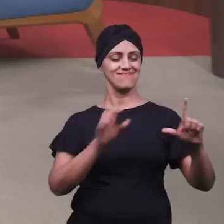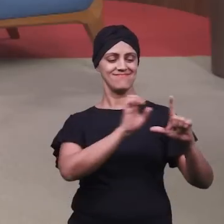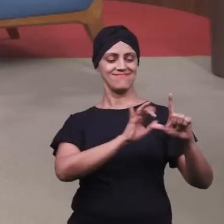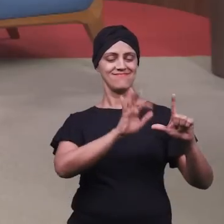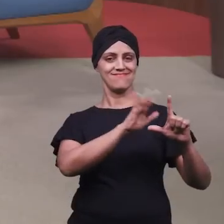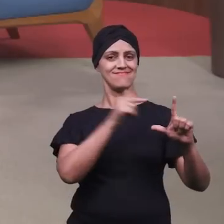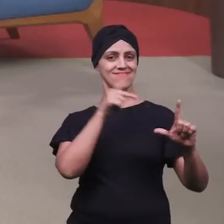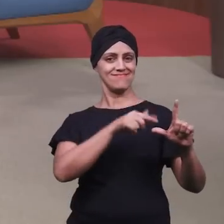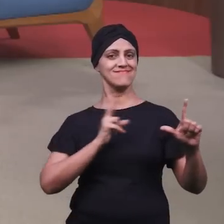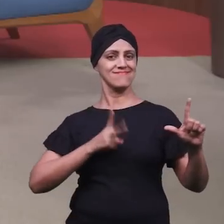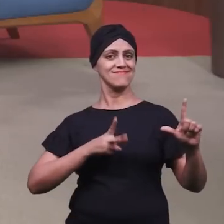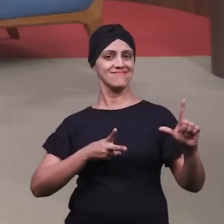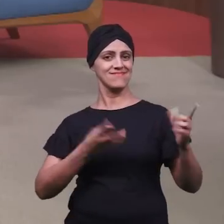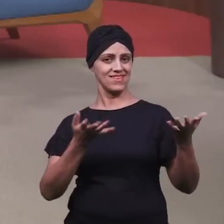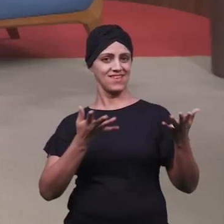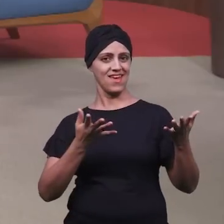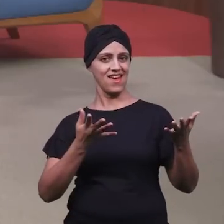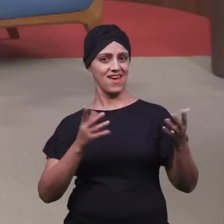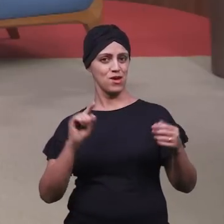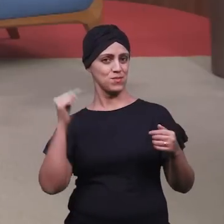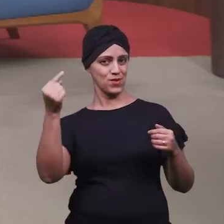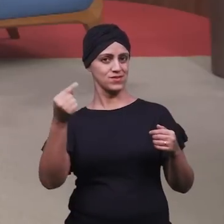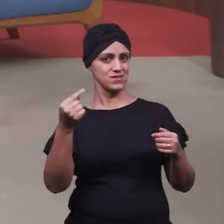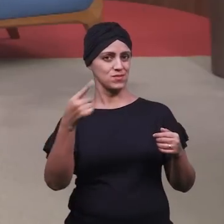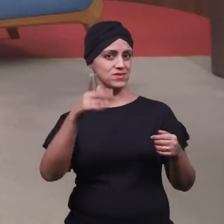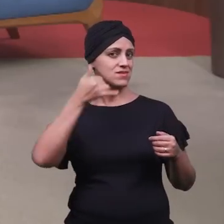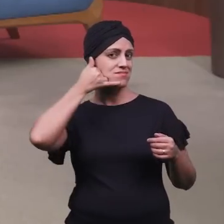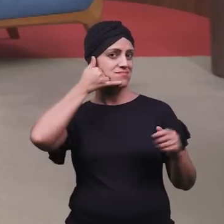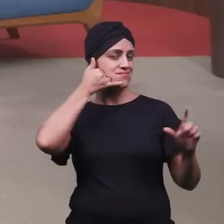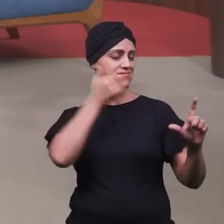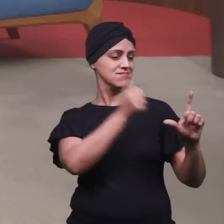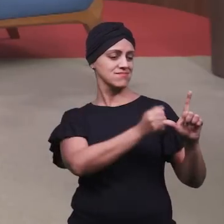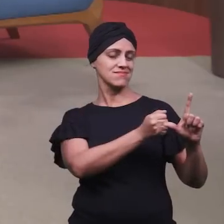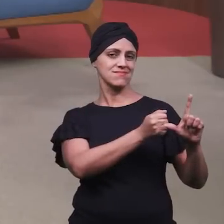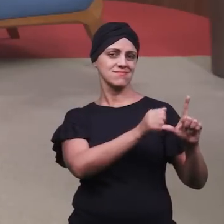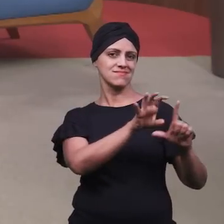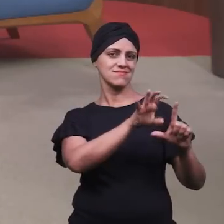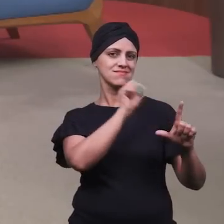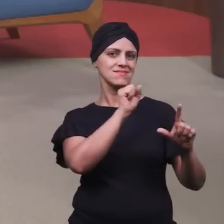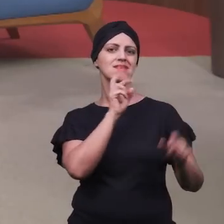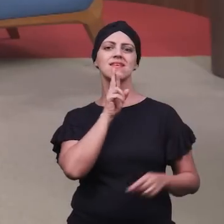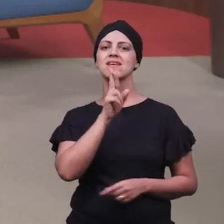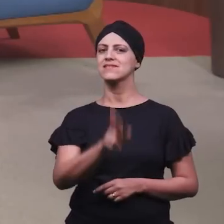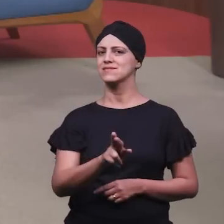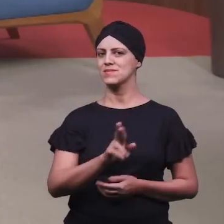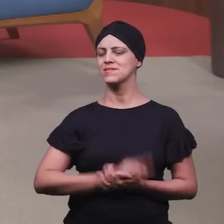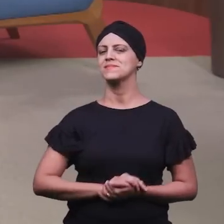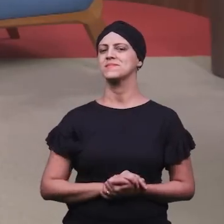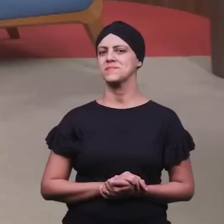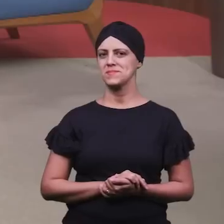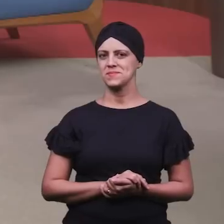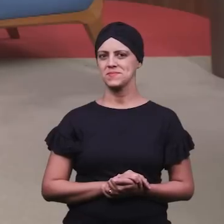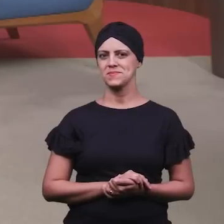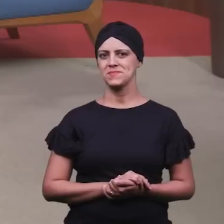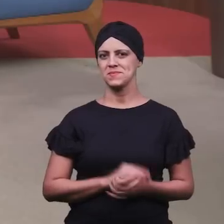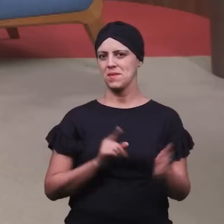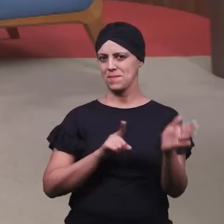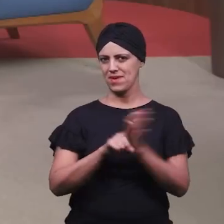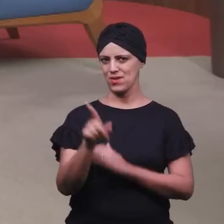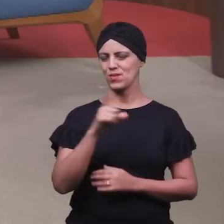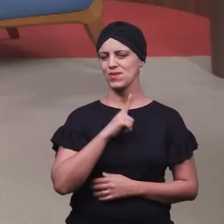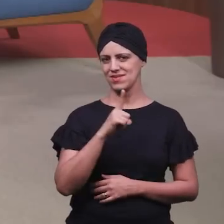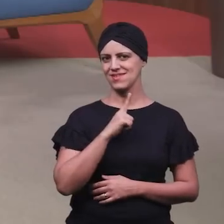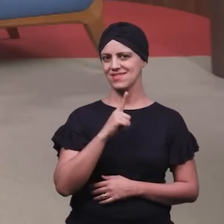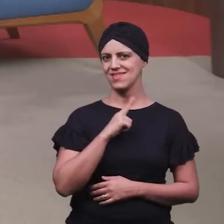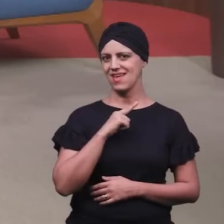Jesus. Então tá aí, o QR Code continua na tela. Quer participar do próximo programa? Só apontar a câmera do seu celular para ele e aí responder a